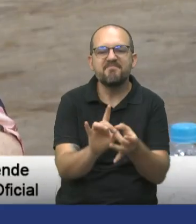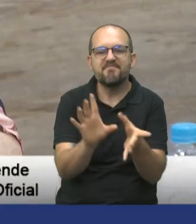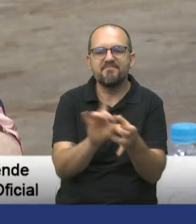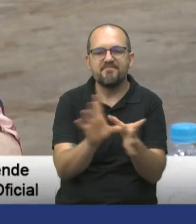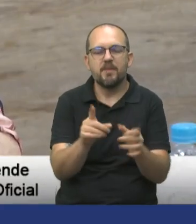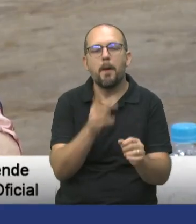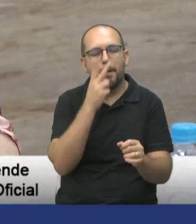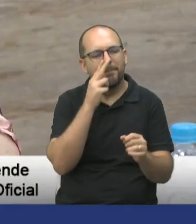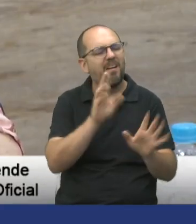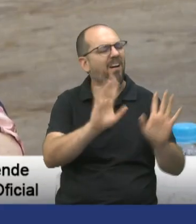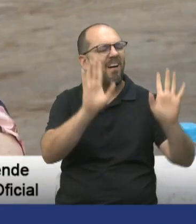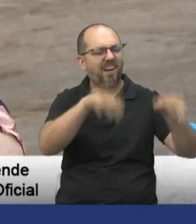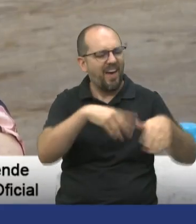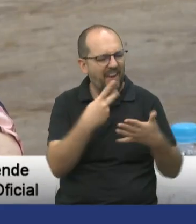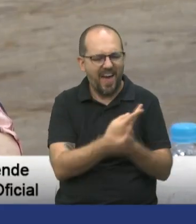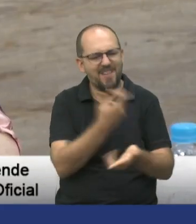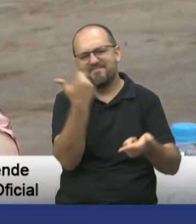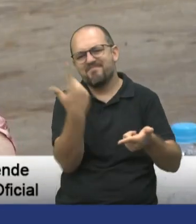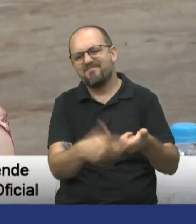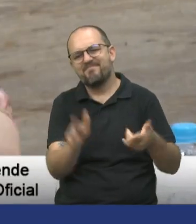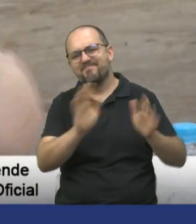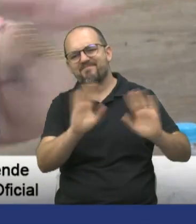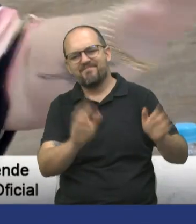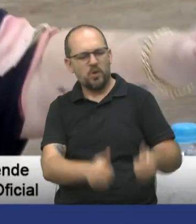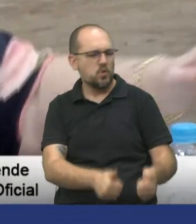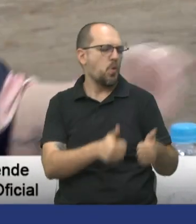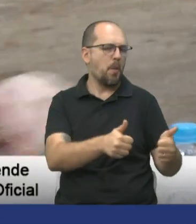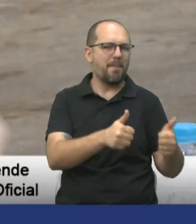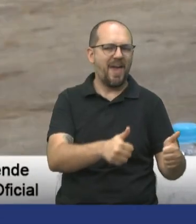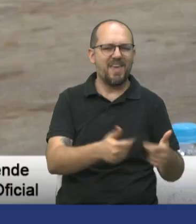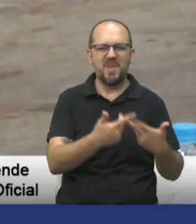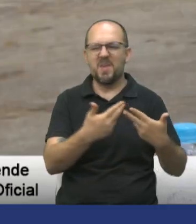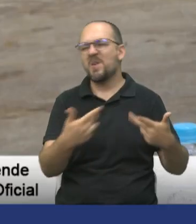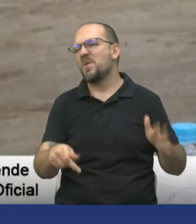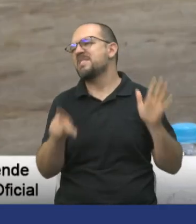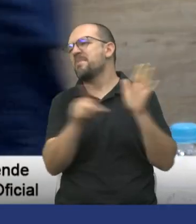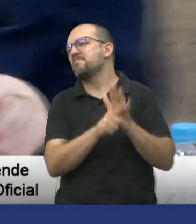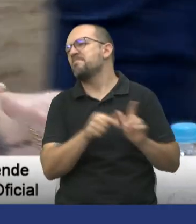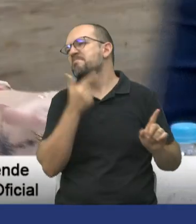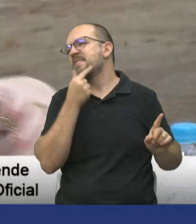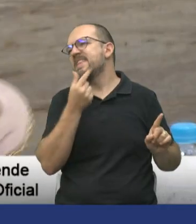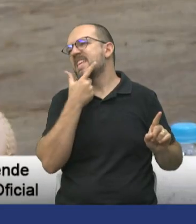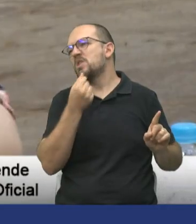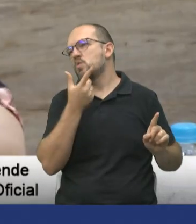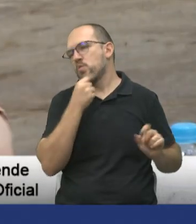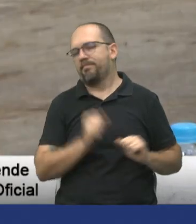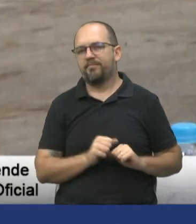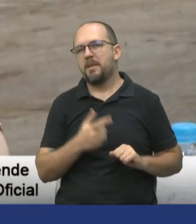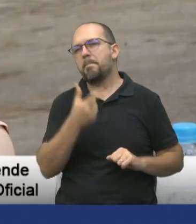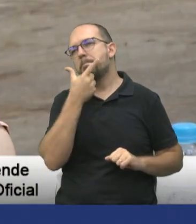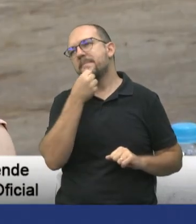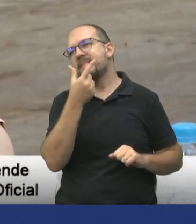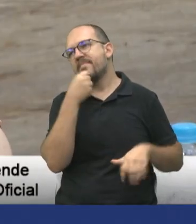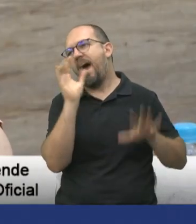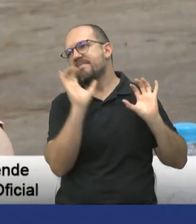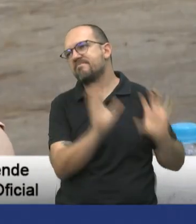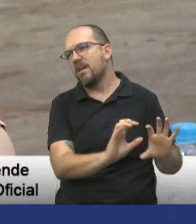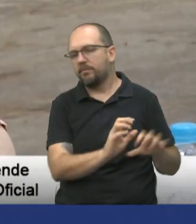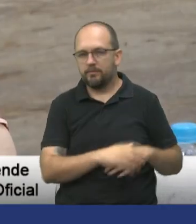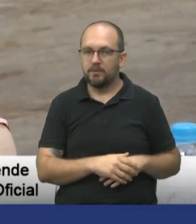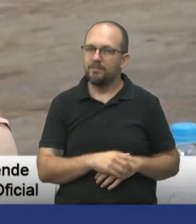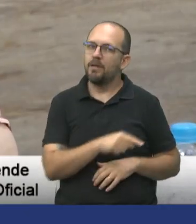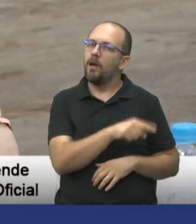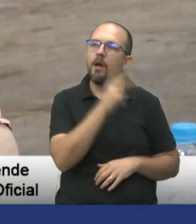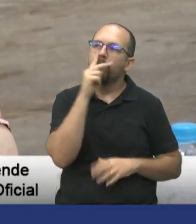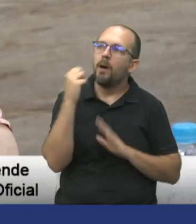um acolhimento no erro dele, né? E tudo bem, isso é coisa de menino, não sei o que lá, não sei o que lá. Então, ele acaba não